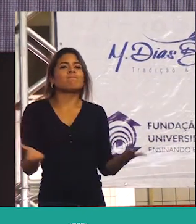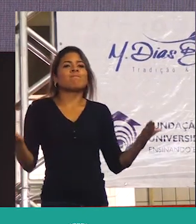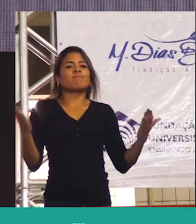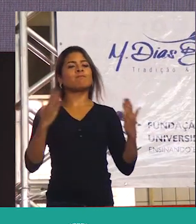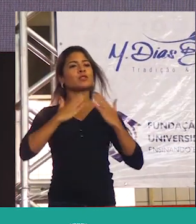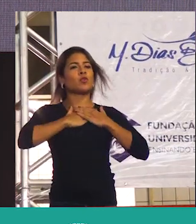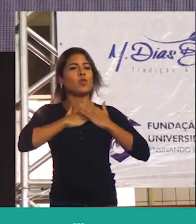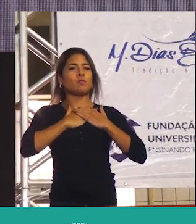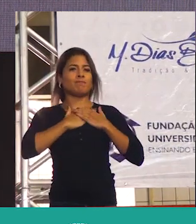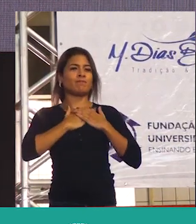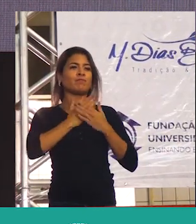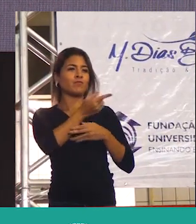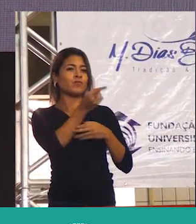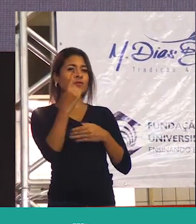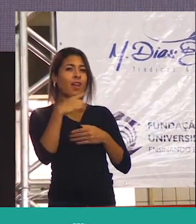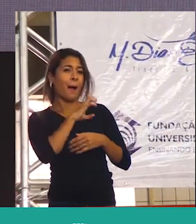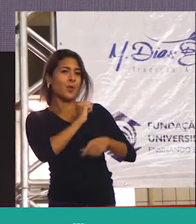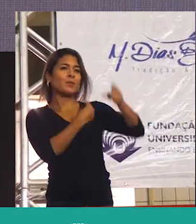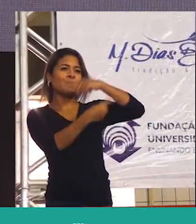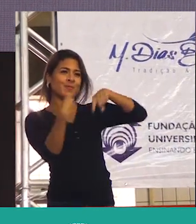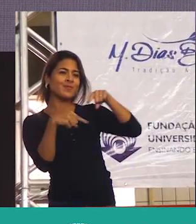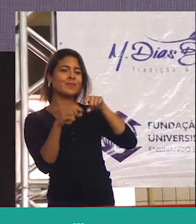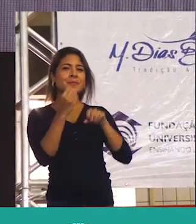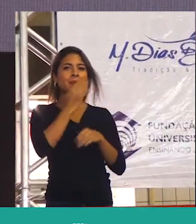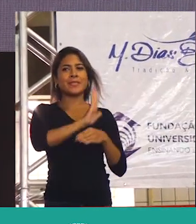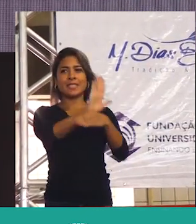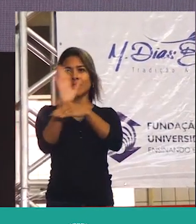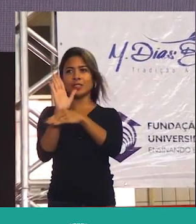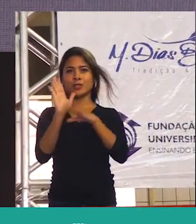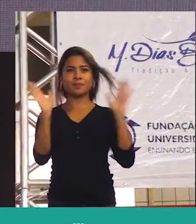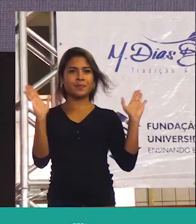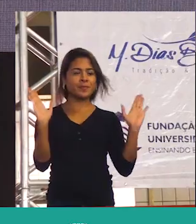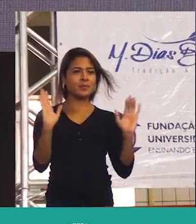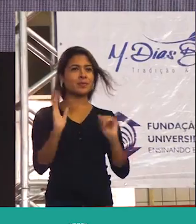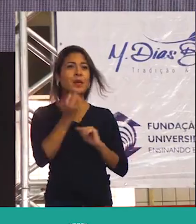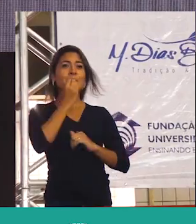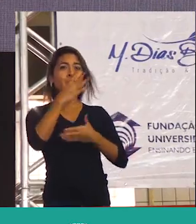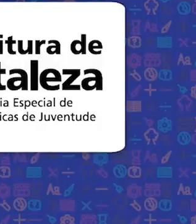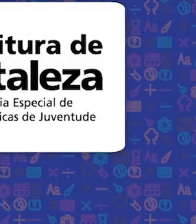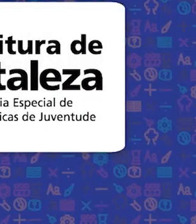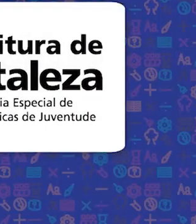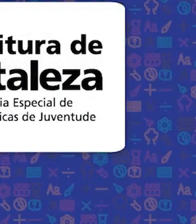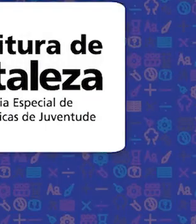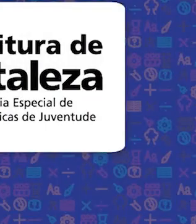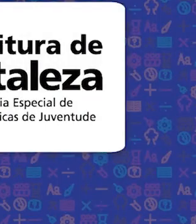e seja muito amado. Boa tarde, pessoal. Muito boa prova.